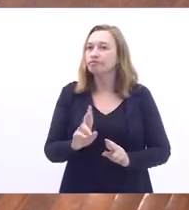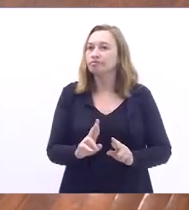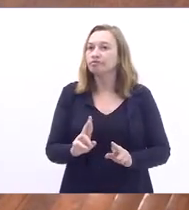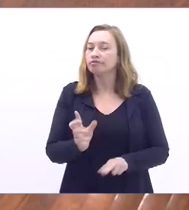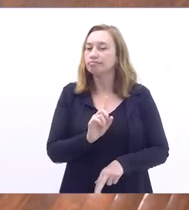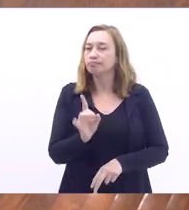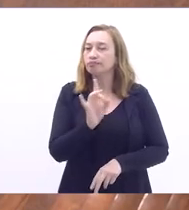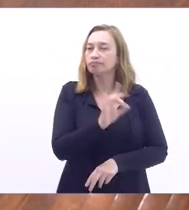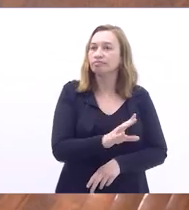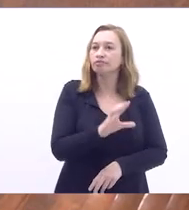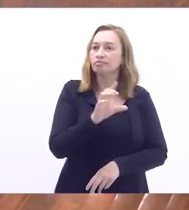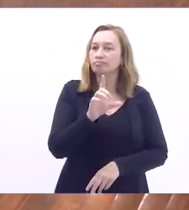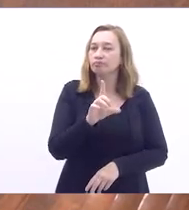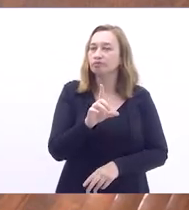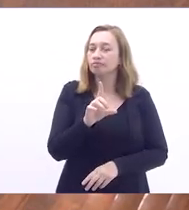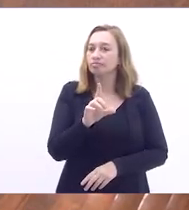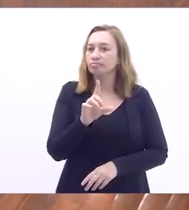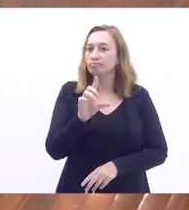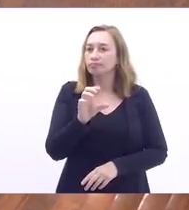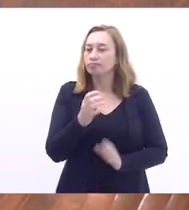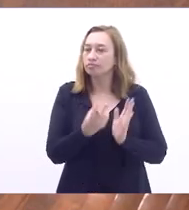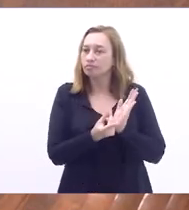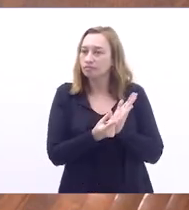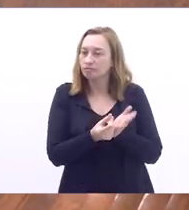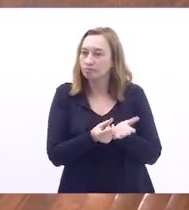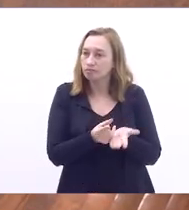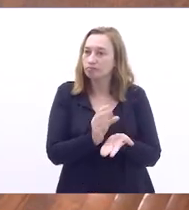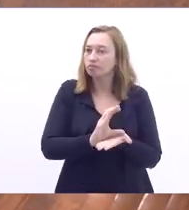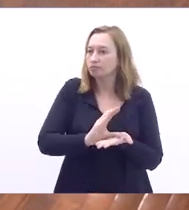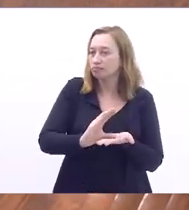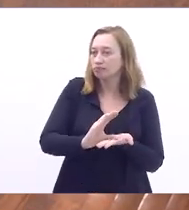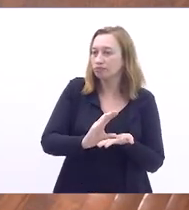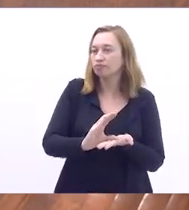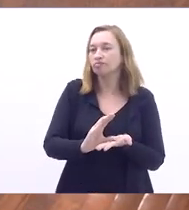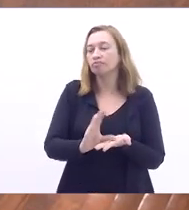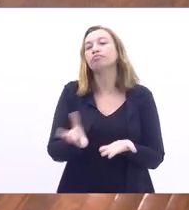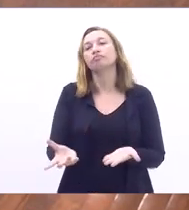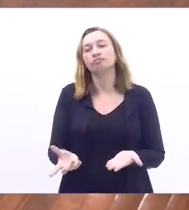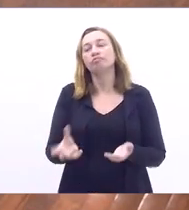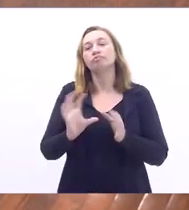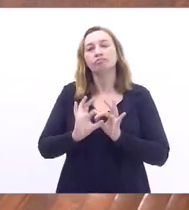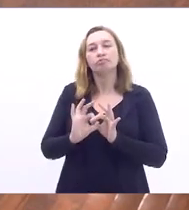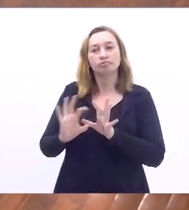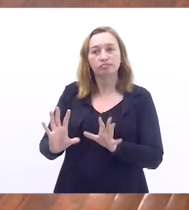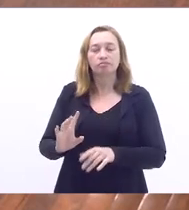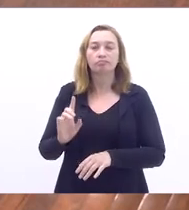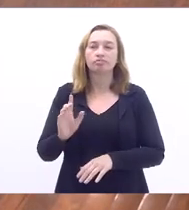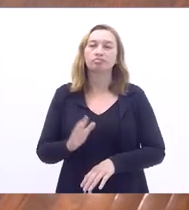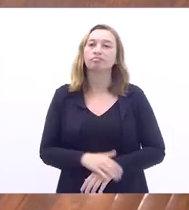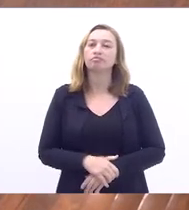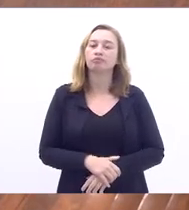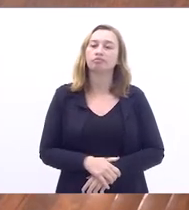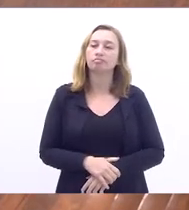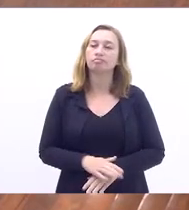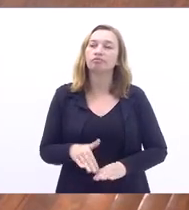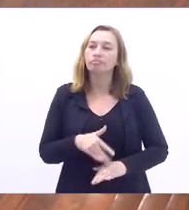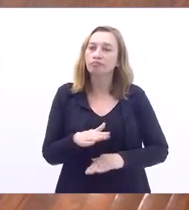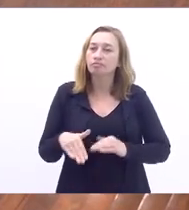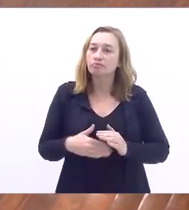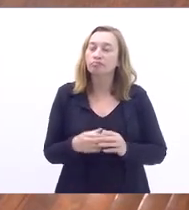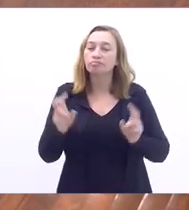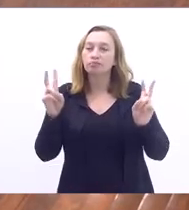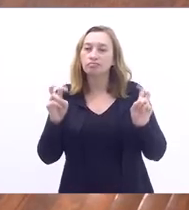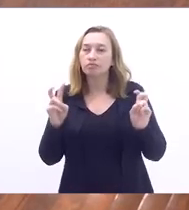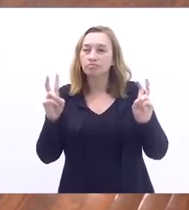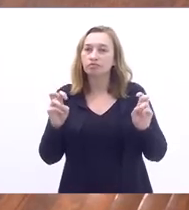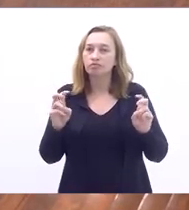não só dos duodécimos Tá mas da Autonomia que vai Muito Além da questão do duodécimo né a gente tem toda a